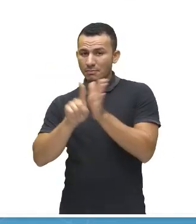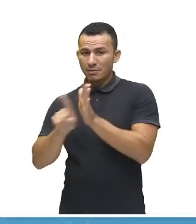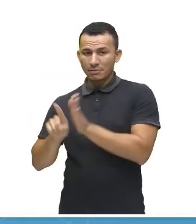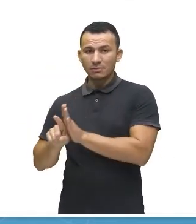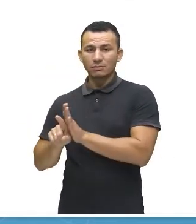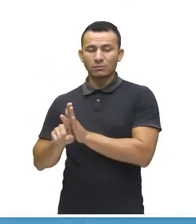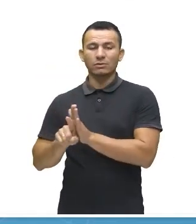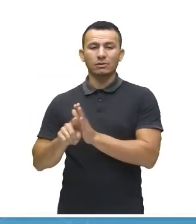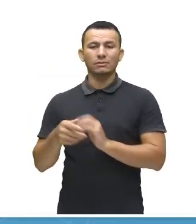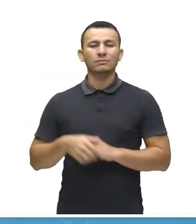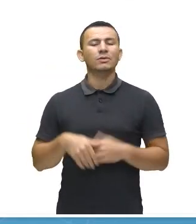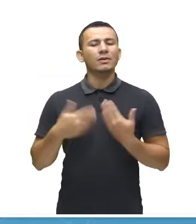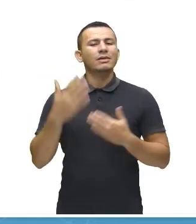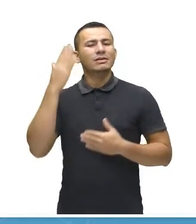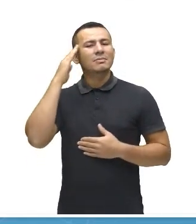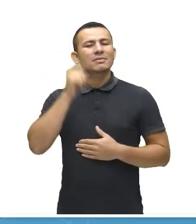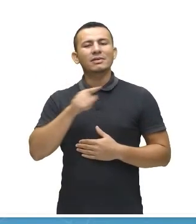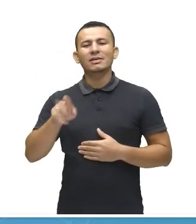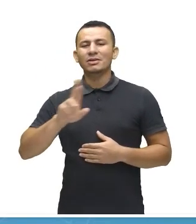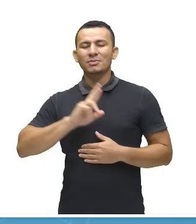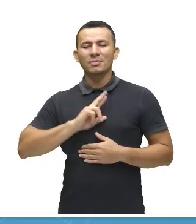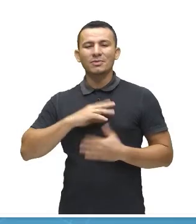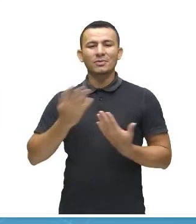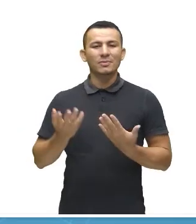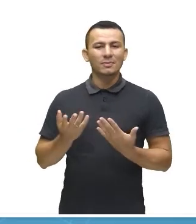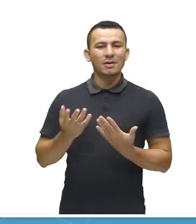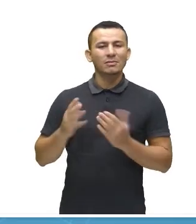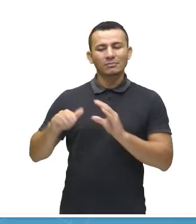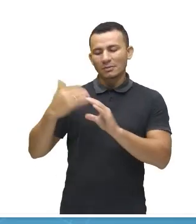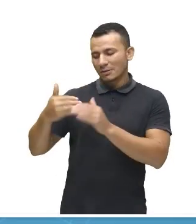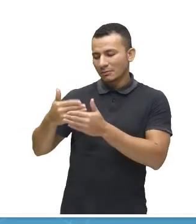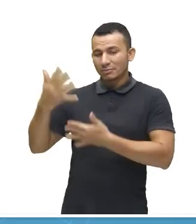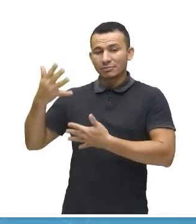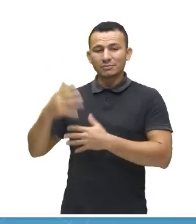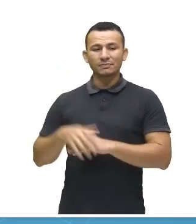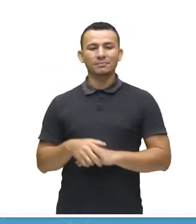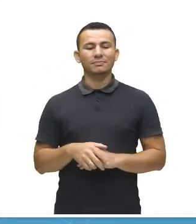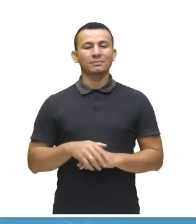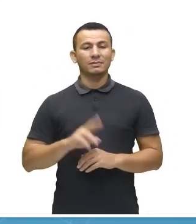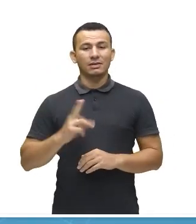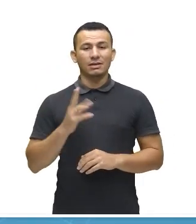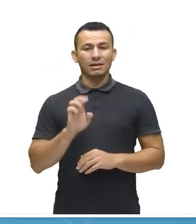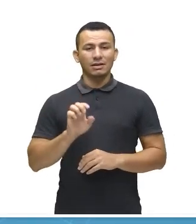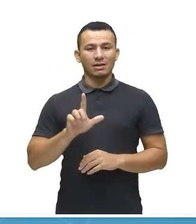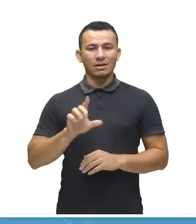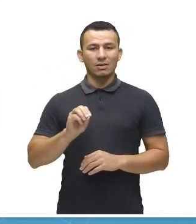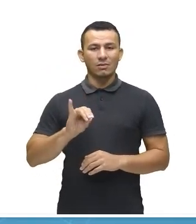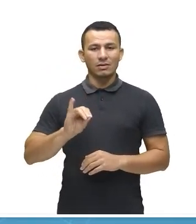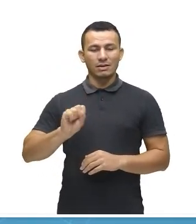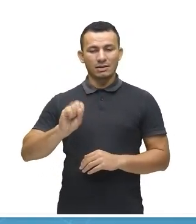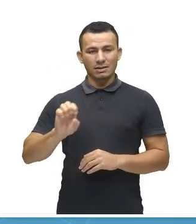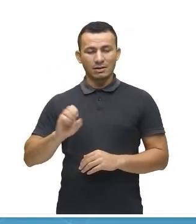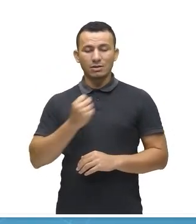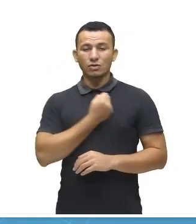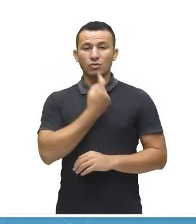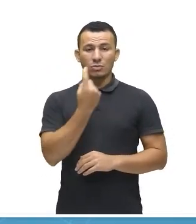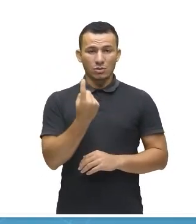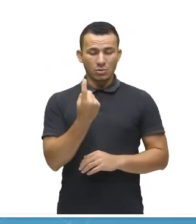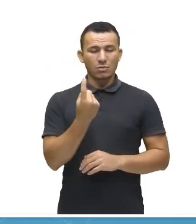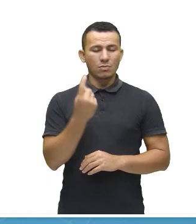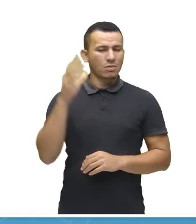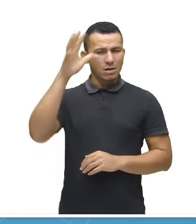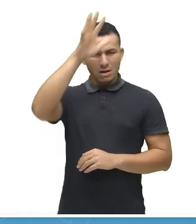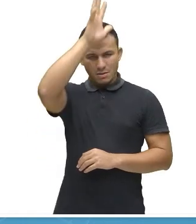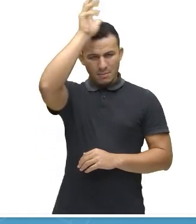vamos verificar o que vocês colocaram aí no chat. Heloíse colocou questão 1, Amazonas, Pará, Mato